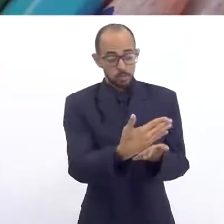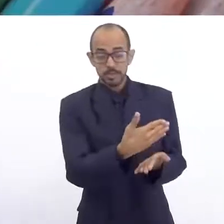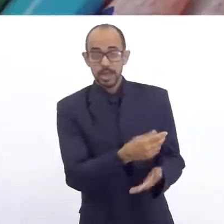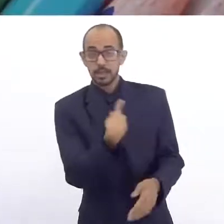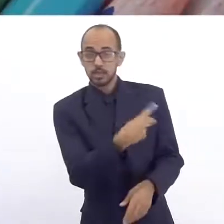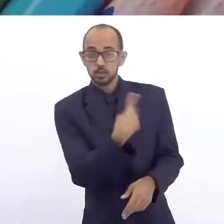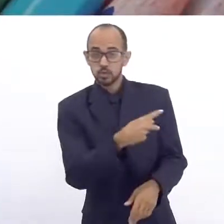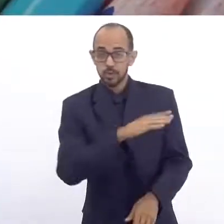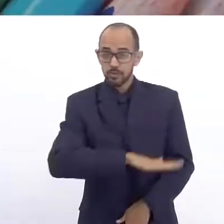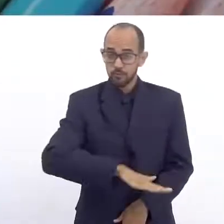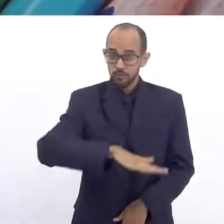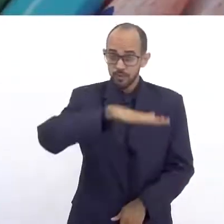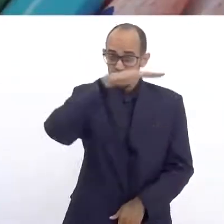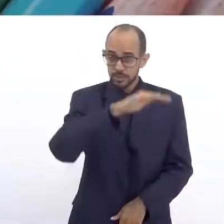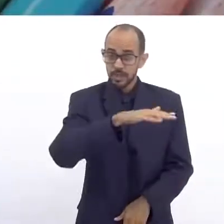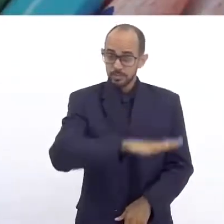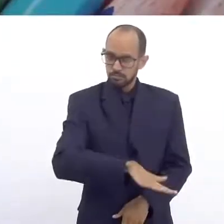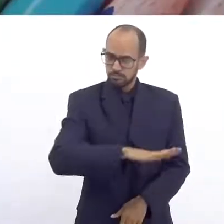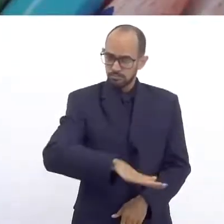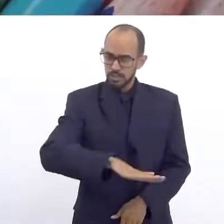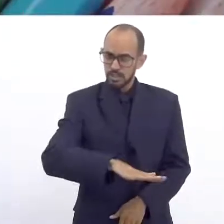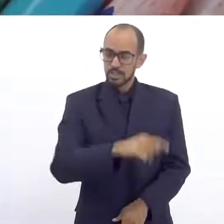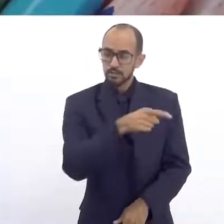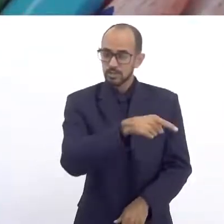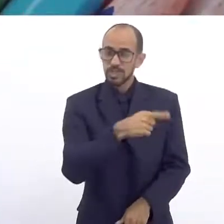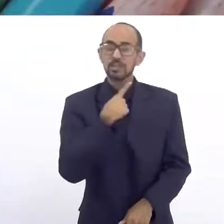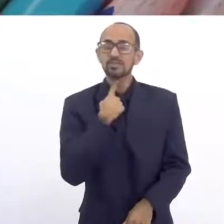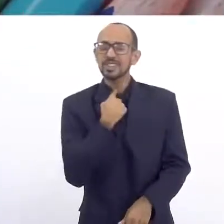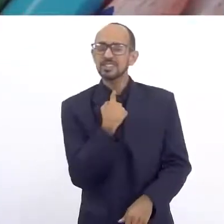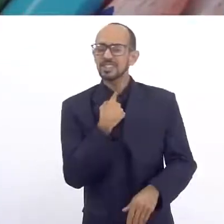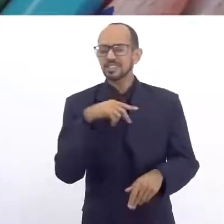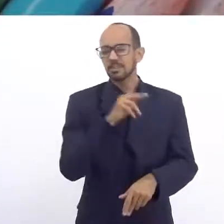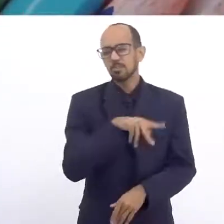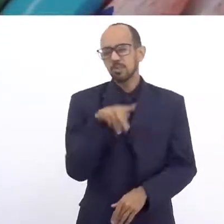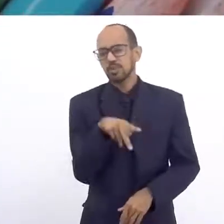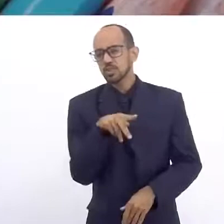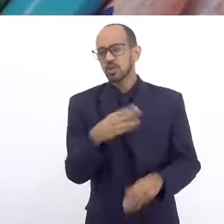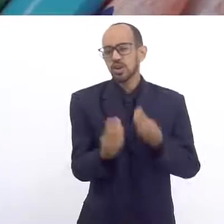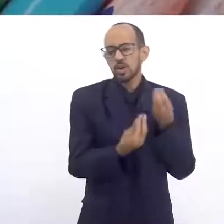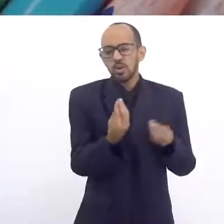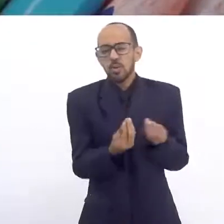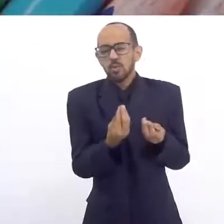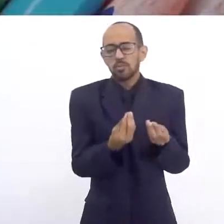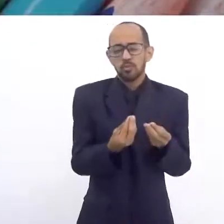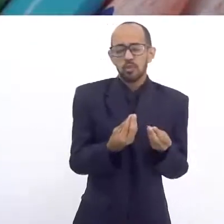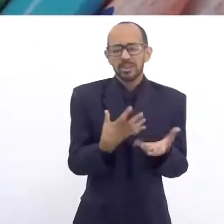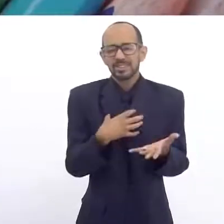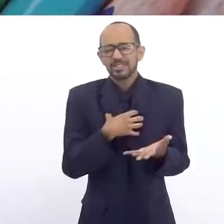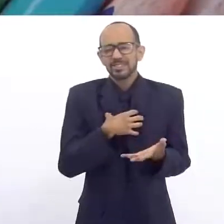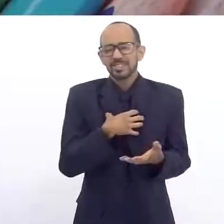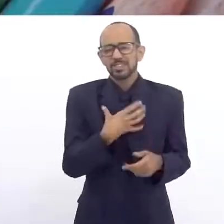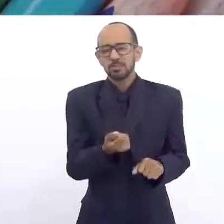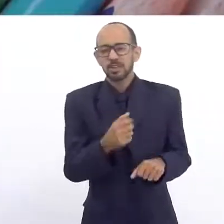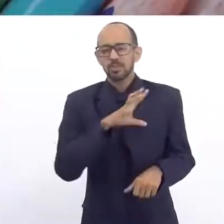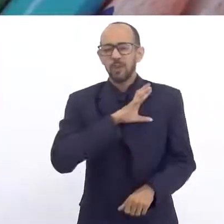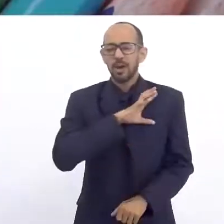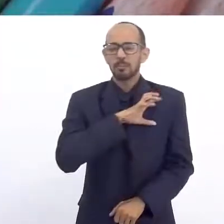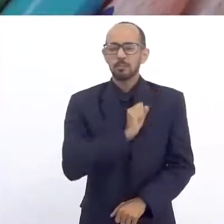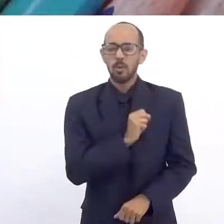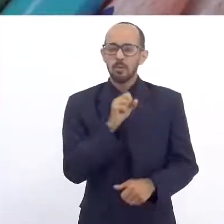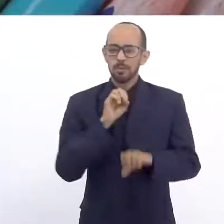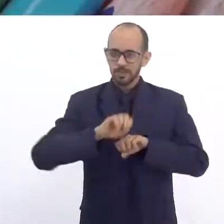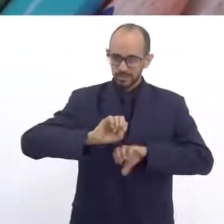da sua infância, que você teve sempre o desejo de ser professora. Como é que foi para você se despertar